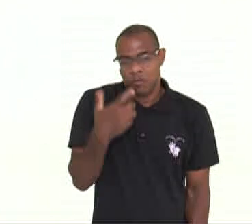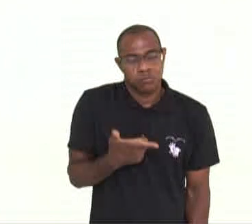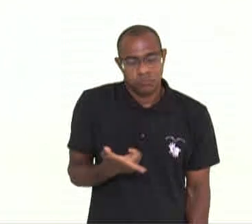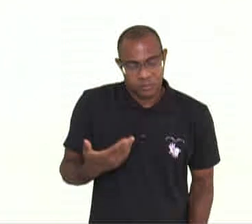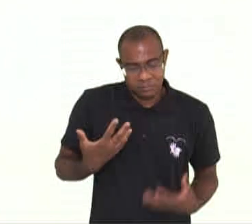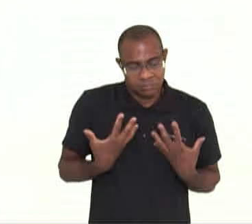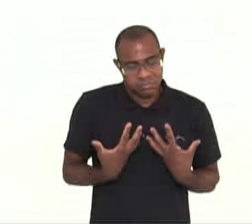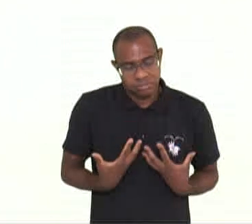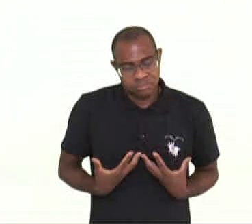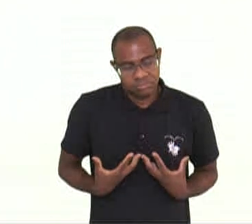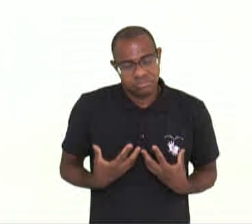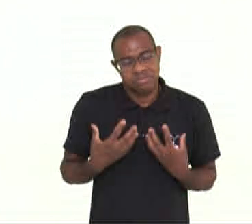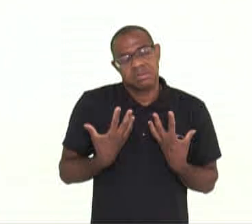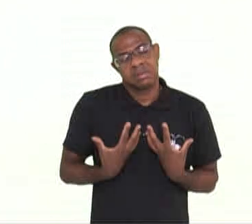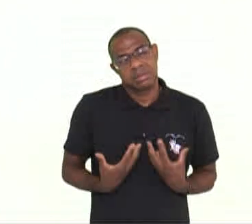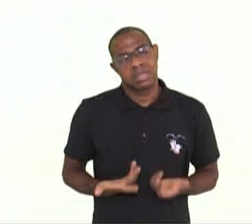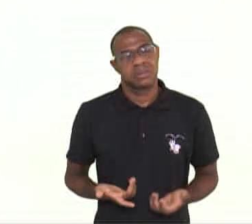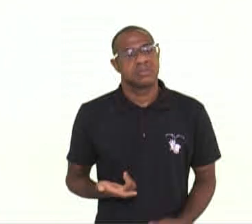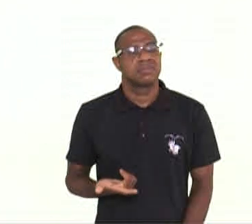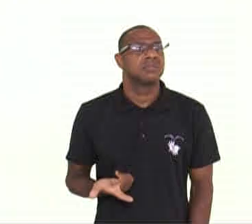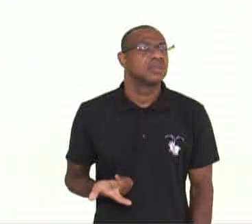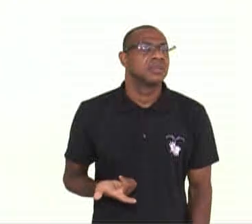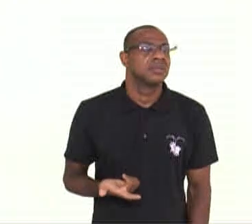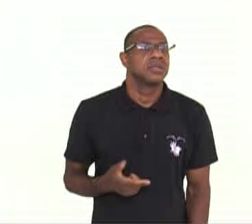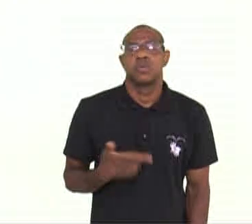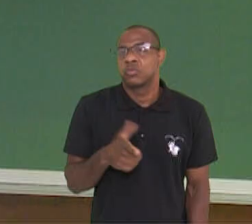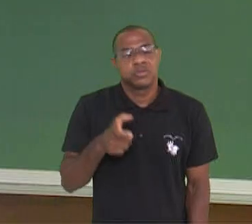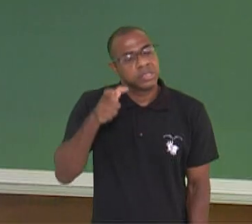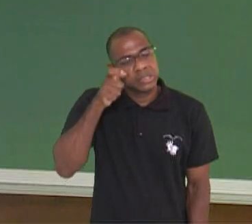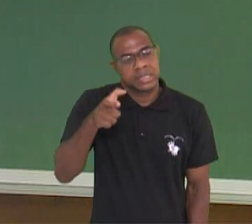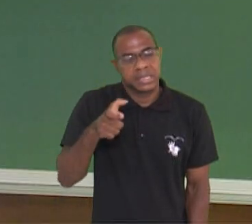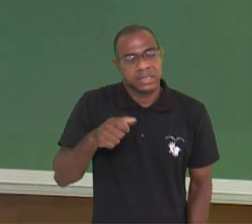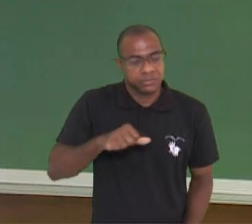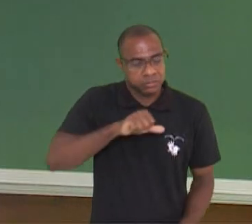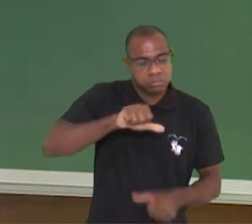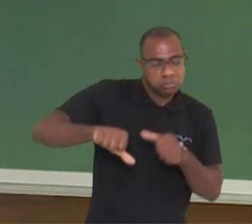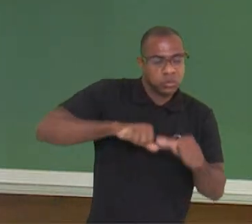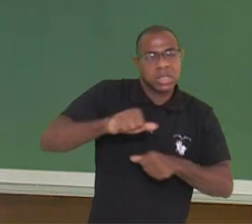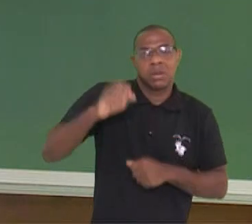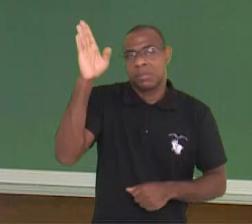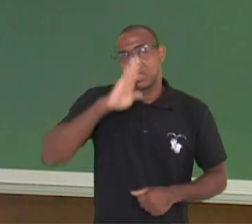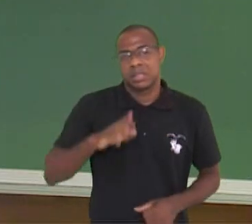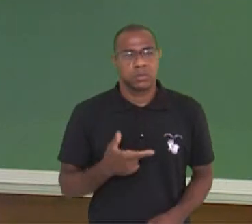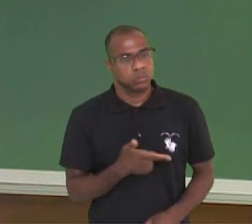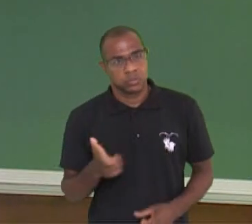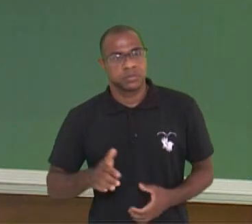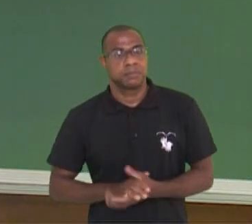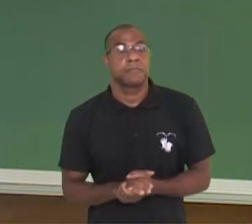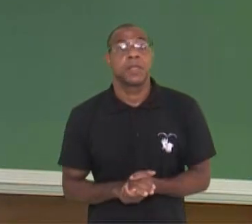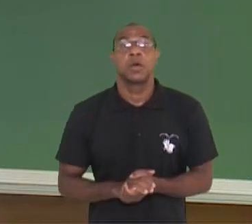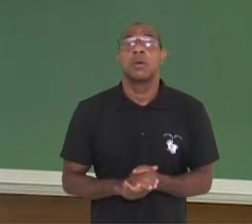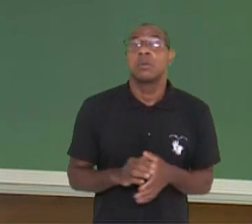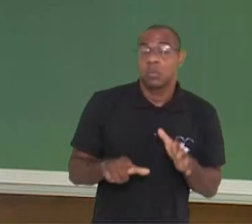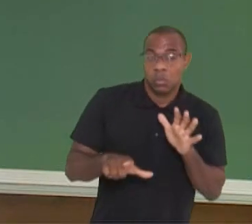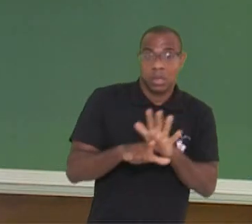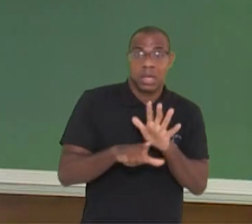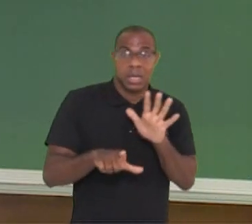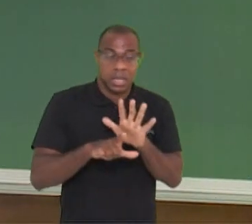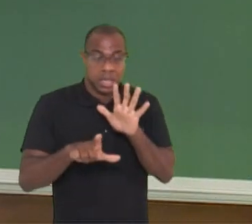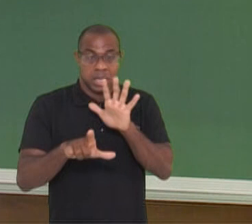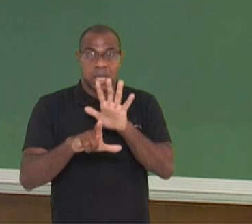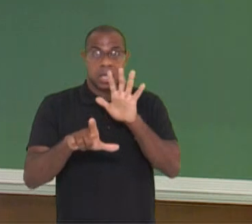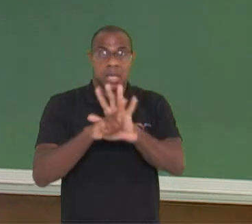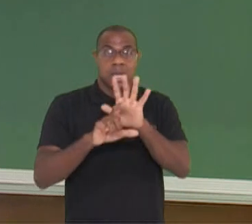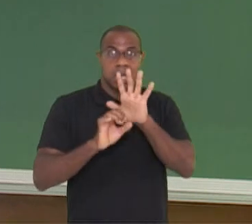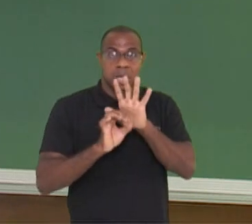apresentar aí maneiras de promover grandes mudanças no Brasil. Essa foto ilustra bem isso. Com a Lei Áurea, falando dessa crise do